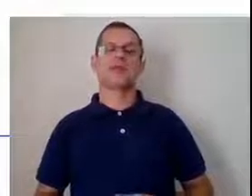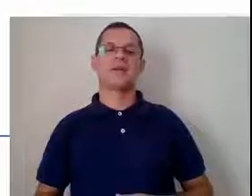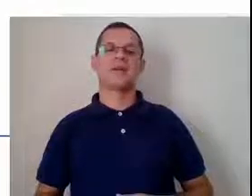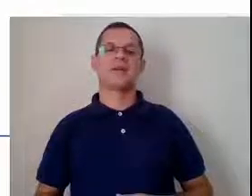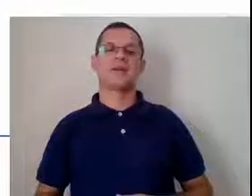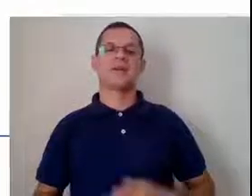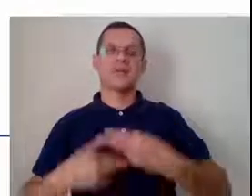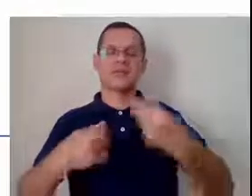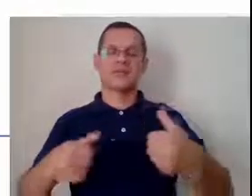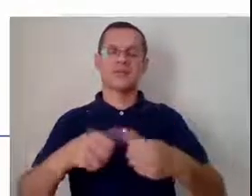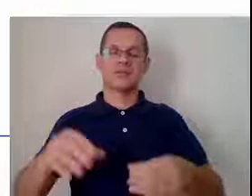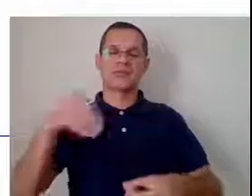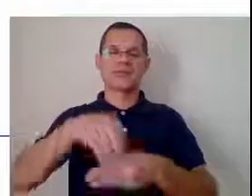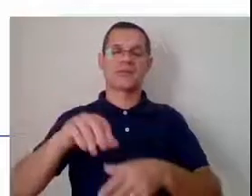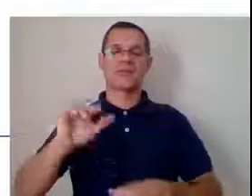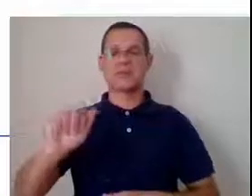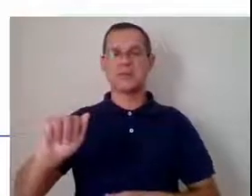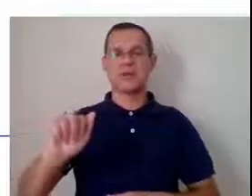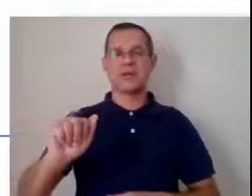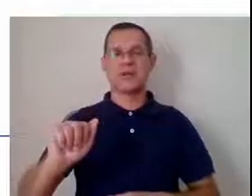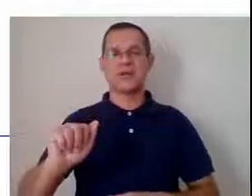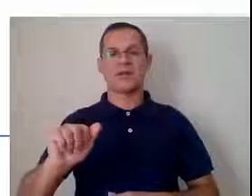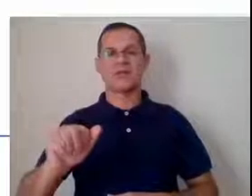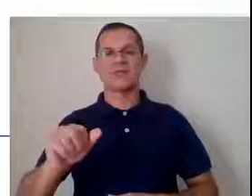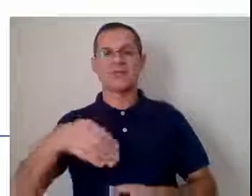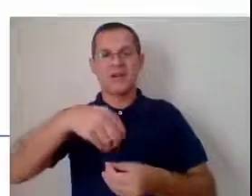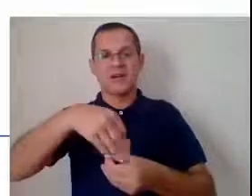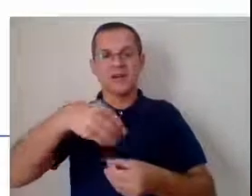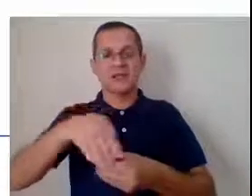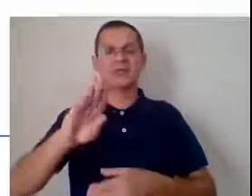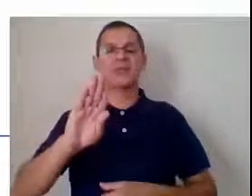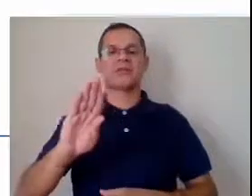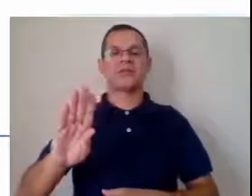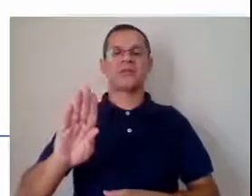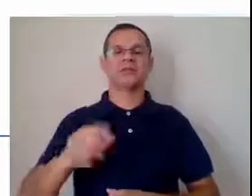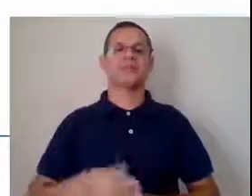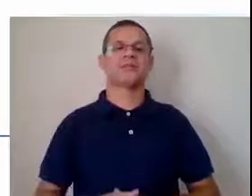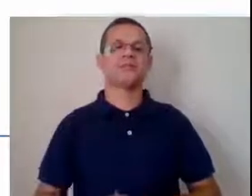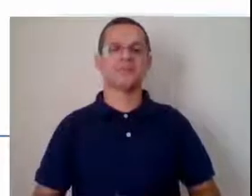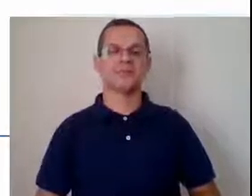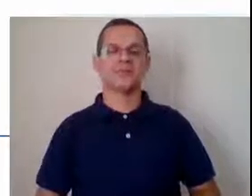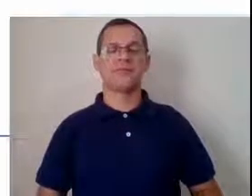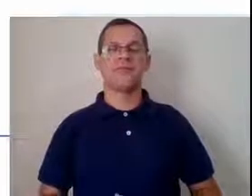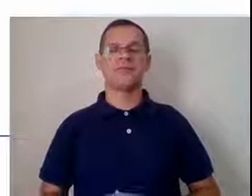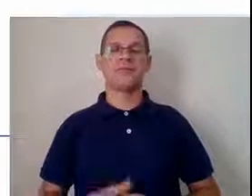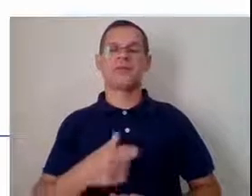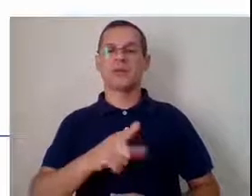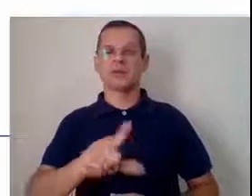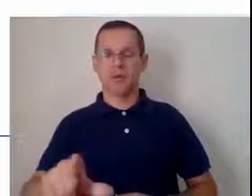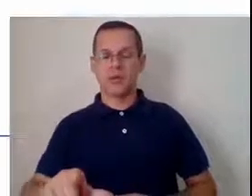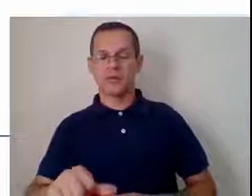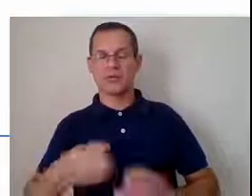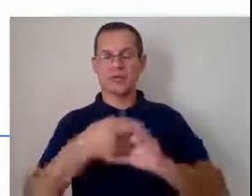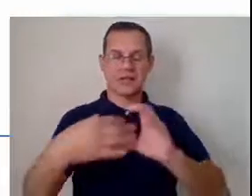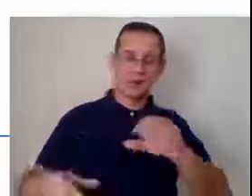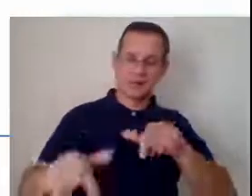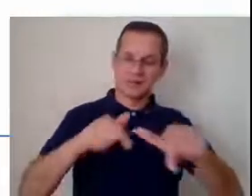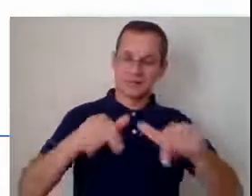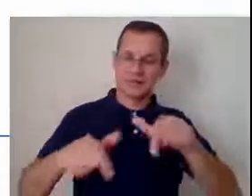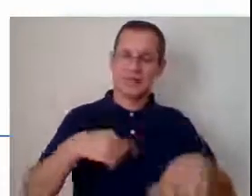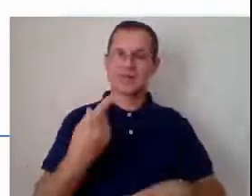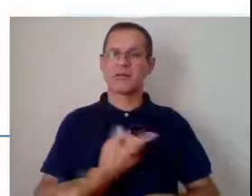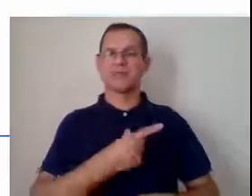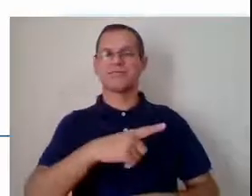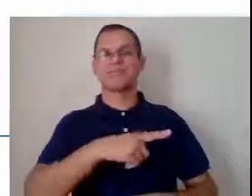elementos que pertencem a A e não pertencem a B. Então, é uma outra forma de trabalho que